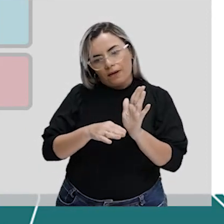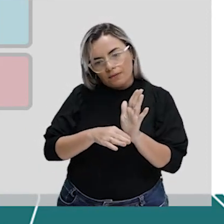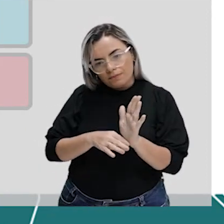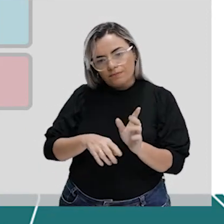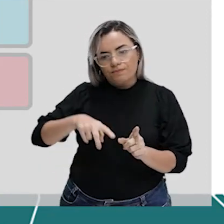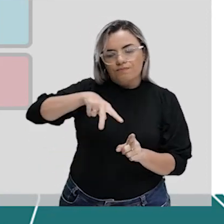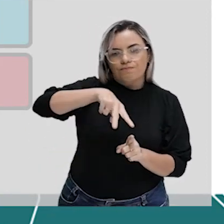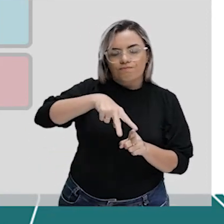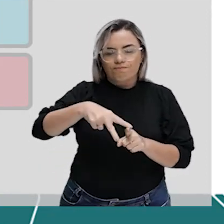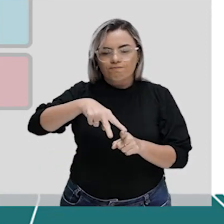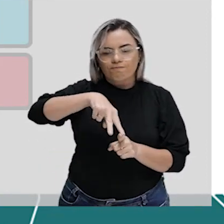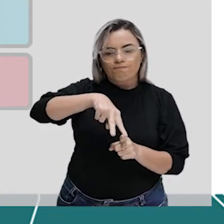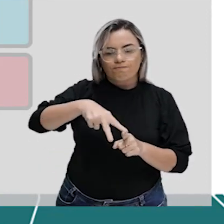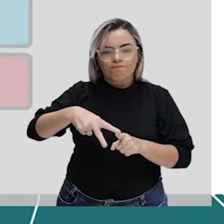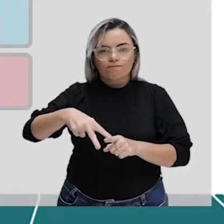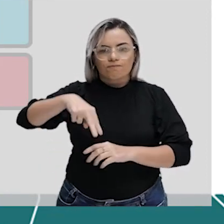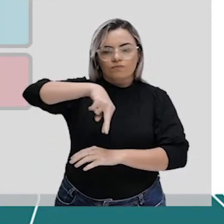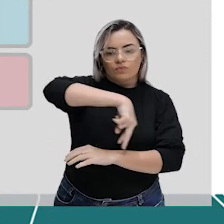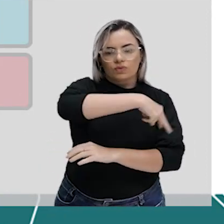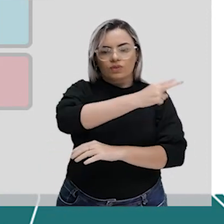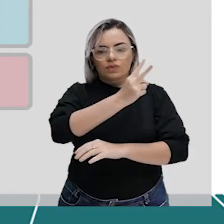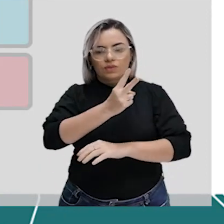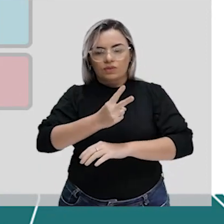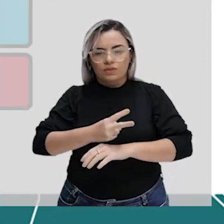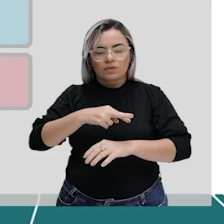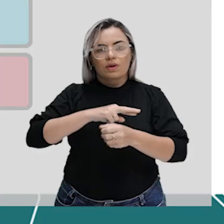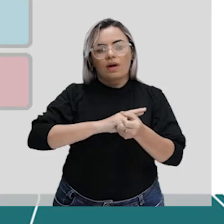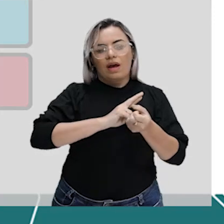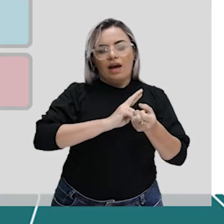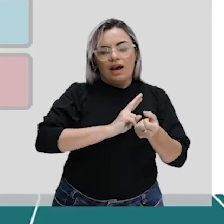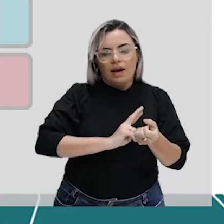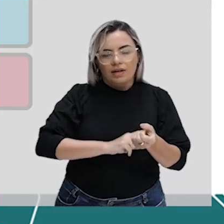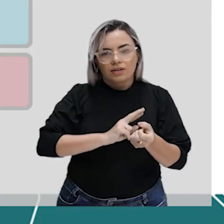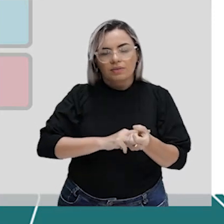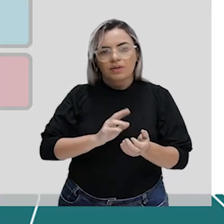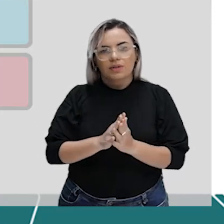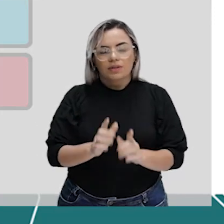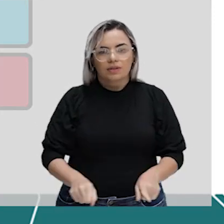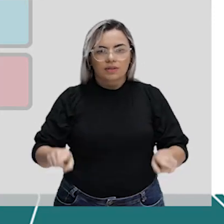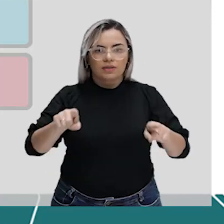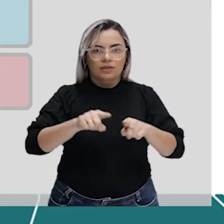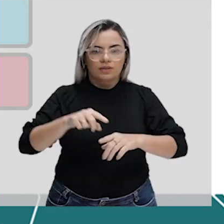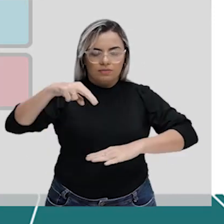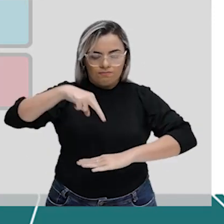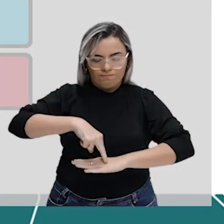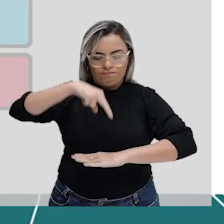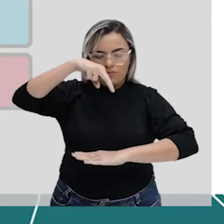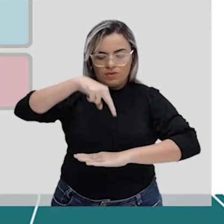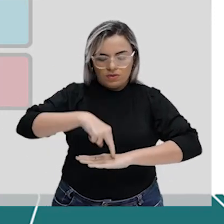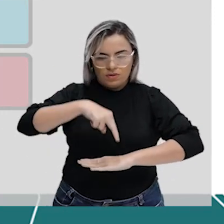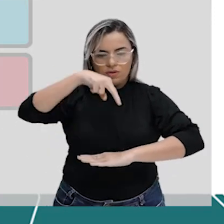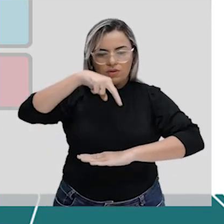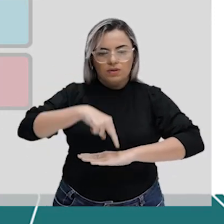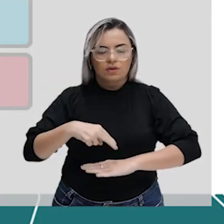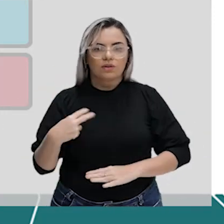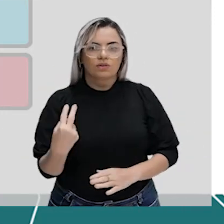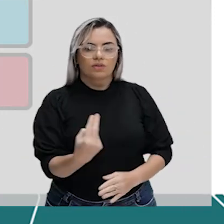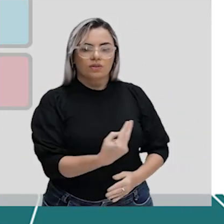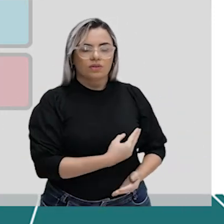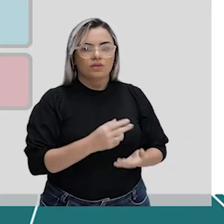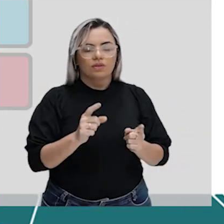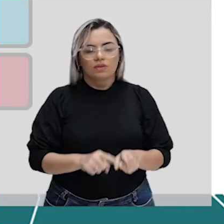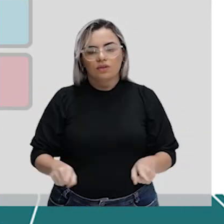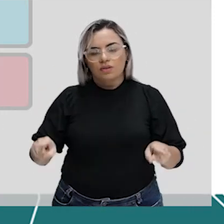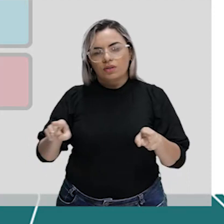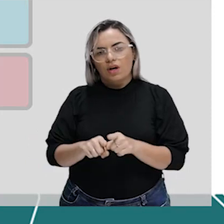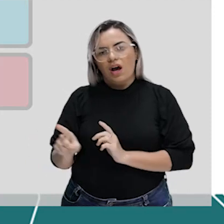a artística, a rítmica e a ginástica de trampolim. Nós temos também a ginástica